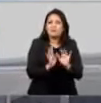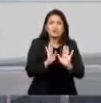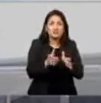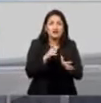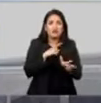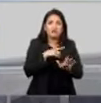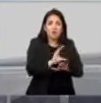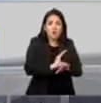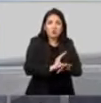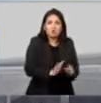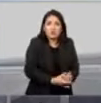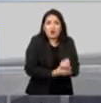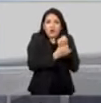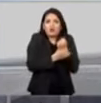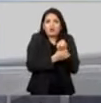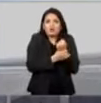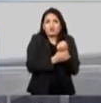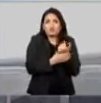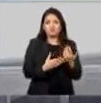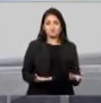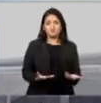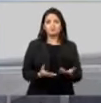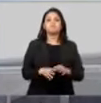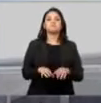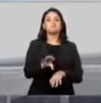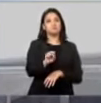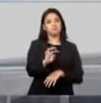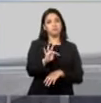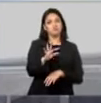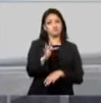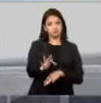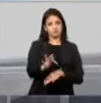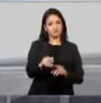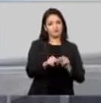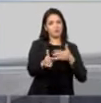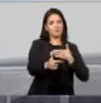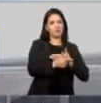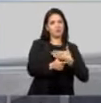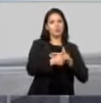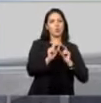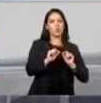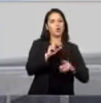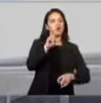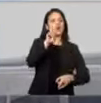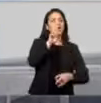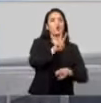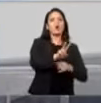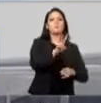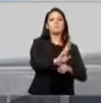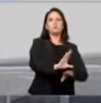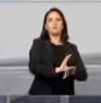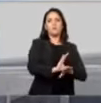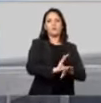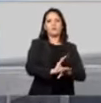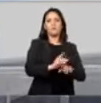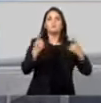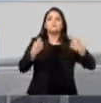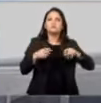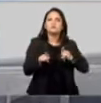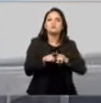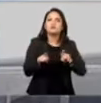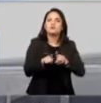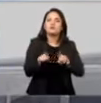desde 1988. O STF, ao cumprir seu papel de guardião da constitucionalidade, deve fazer valer o estabelecido no item 9